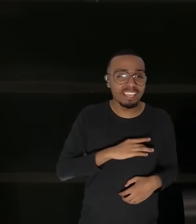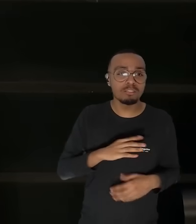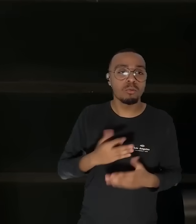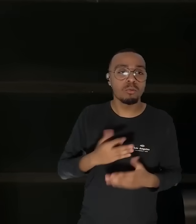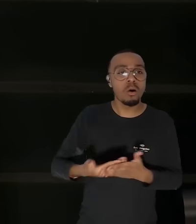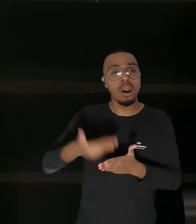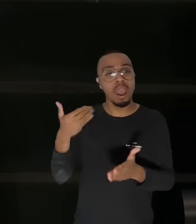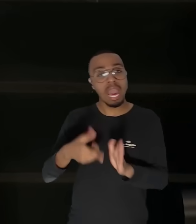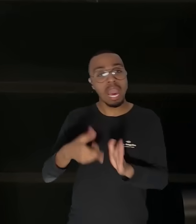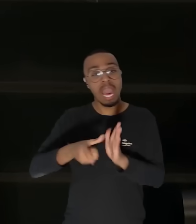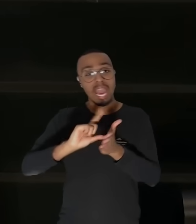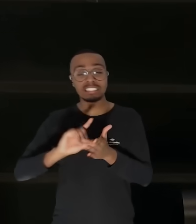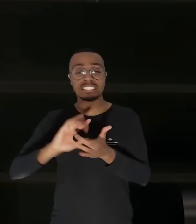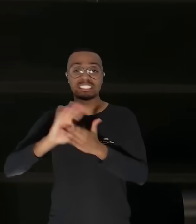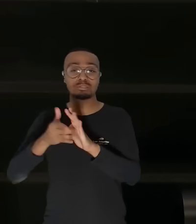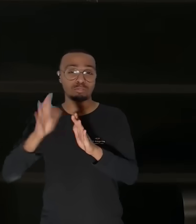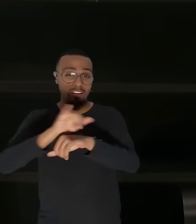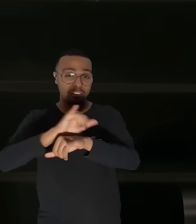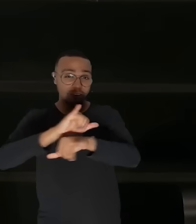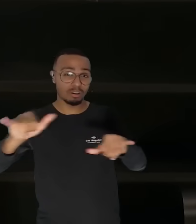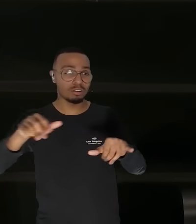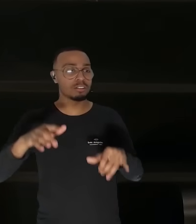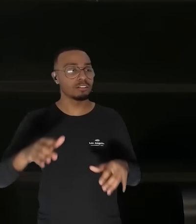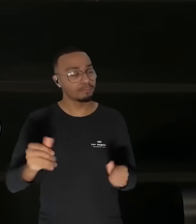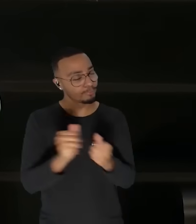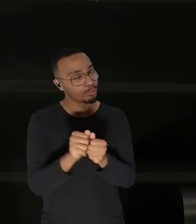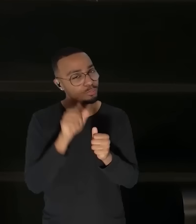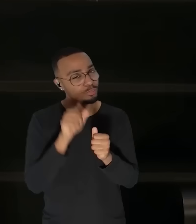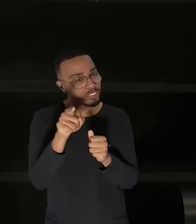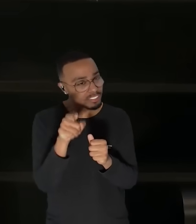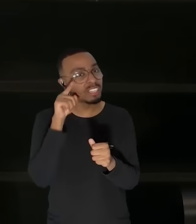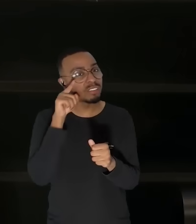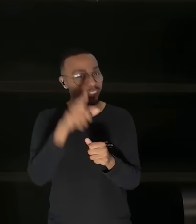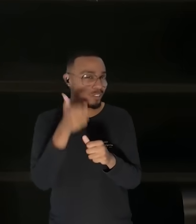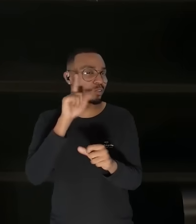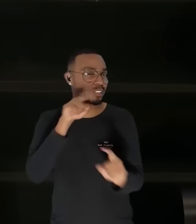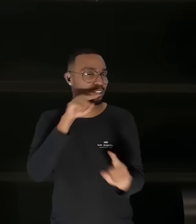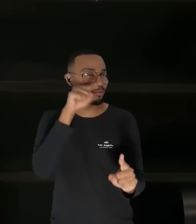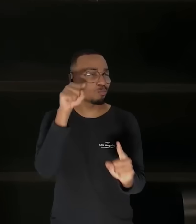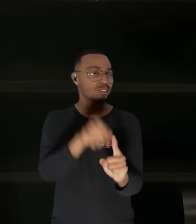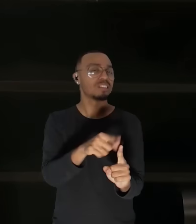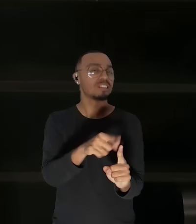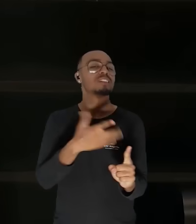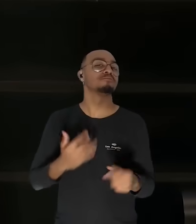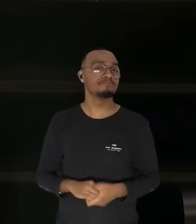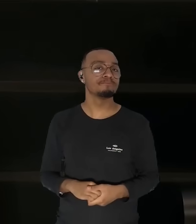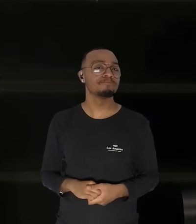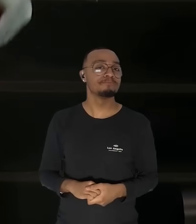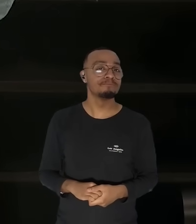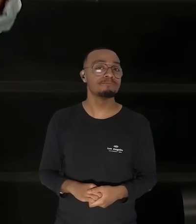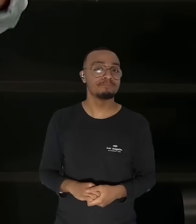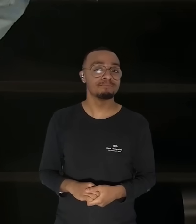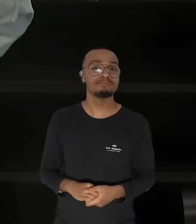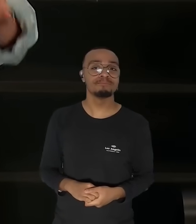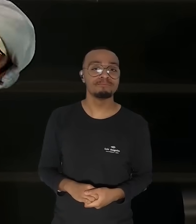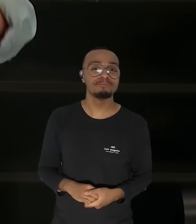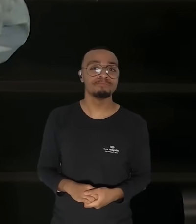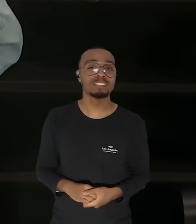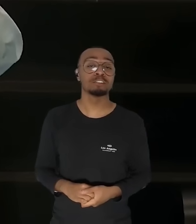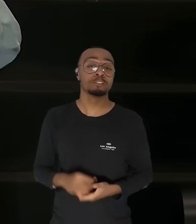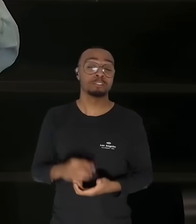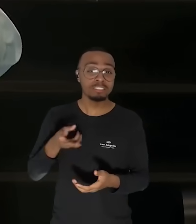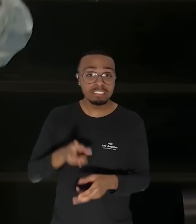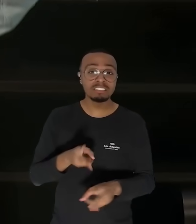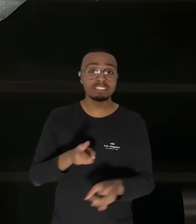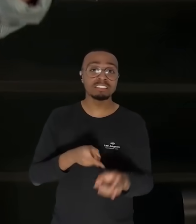lado. Ele só promete porque vai ter coisas que vão fazer você pensar o contrário. Então, todas as vezes que